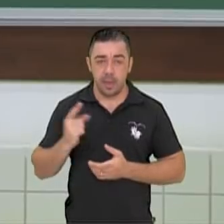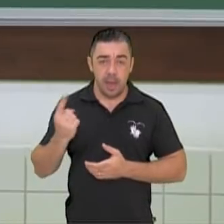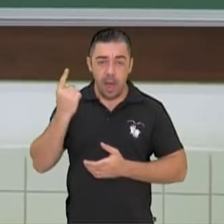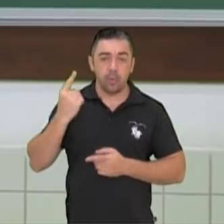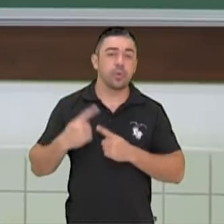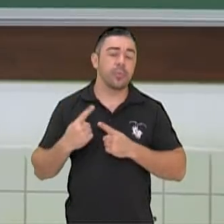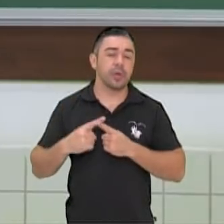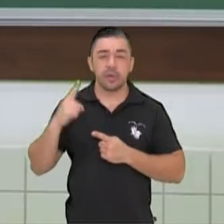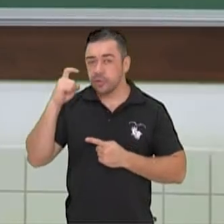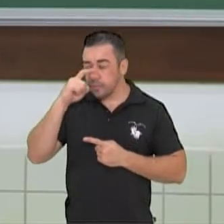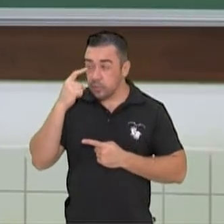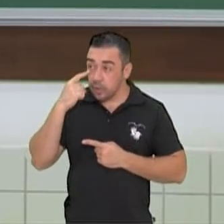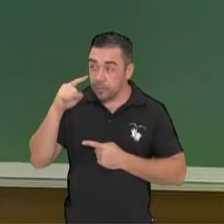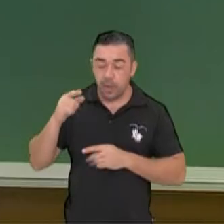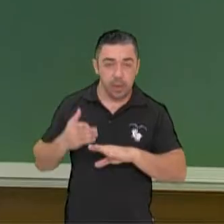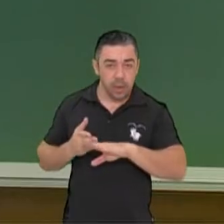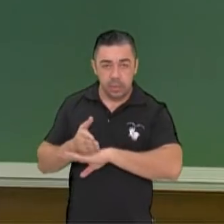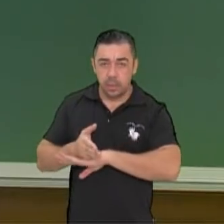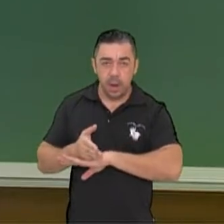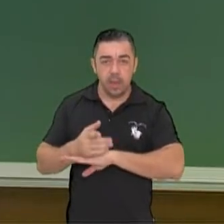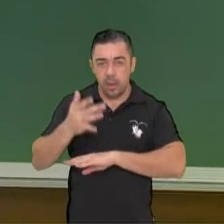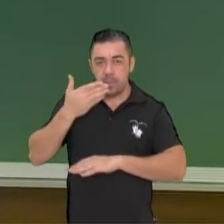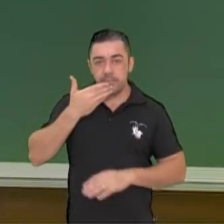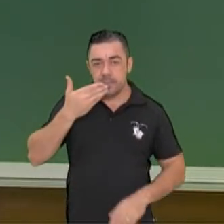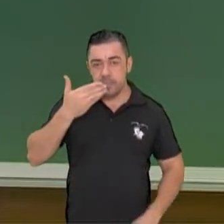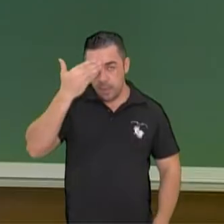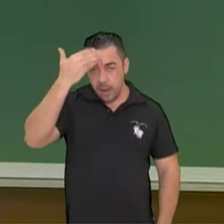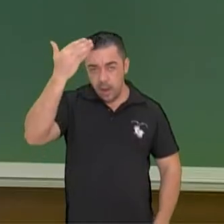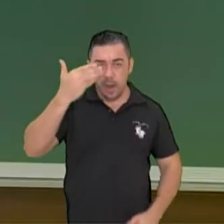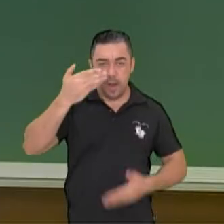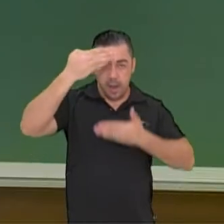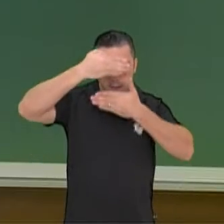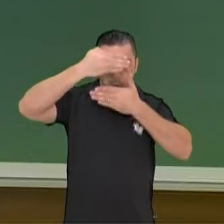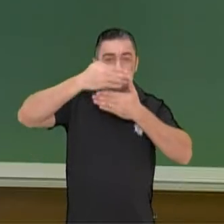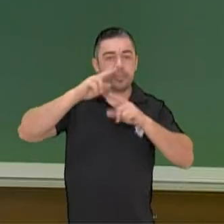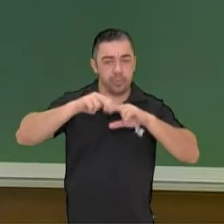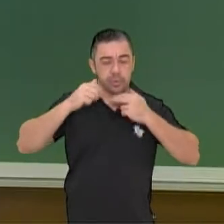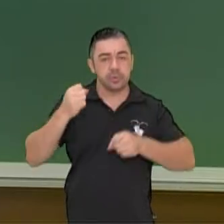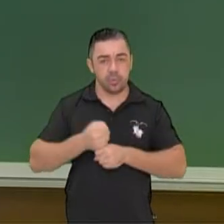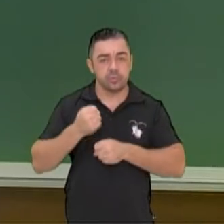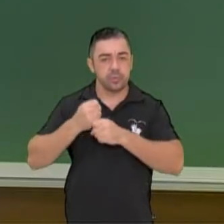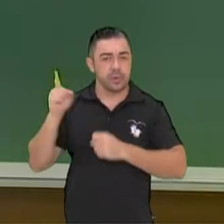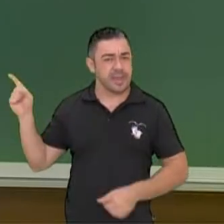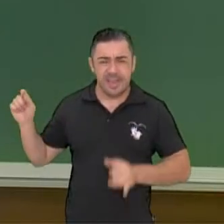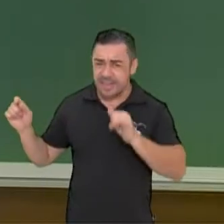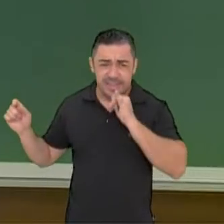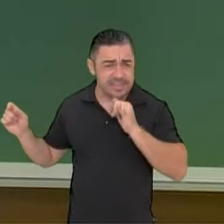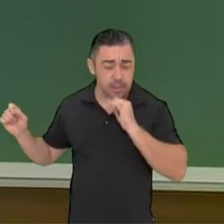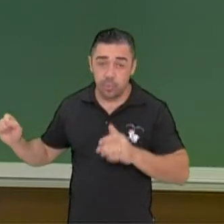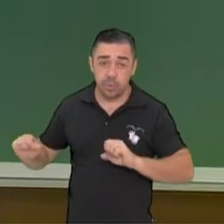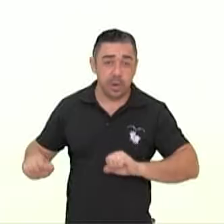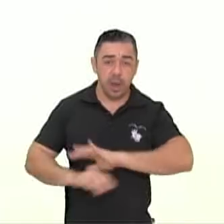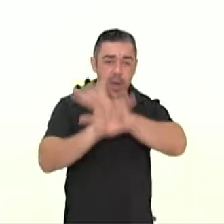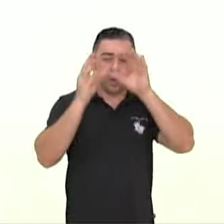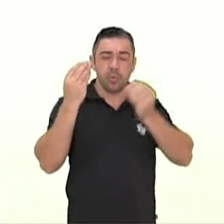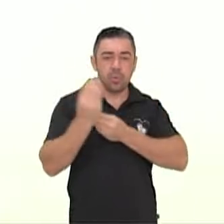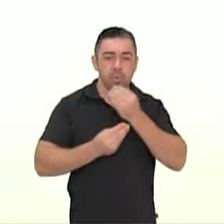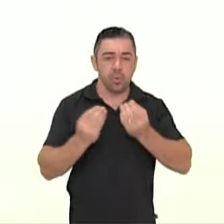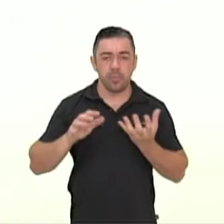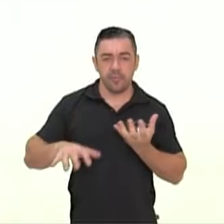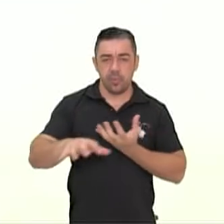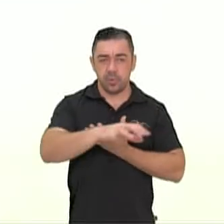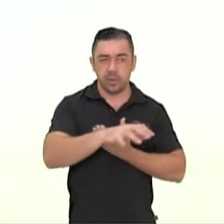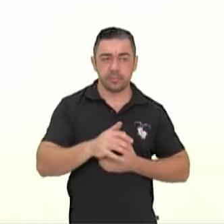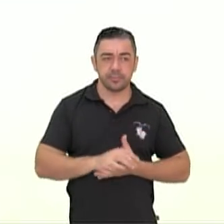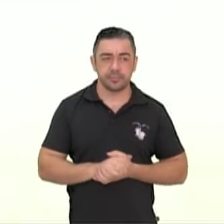para dificultar a invasão desses povos árabes. E por isso que ela foi construída. Aqui um exemplo claro de como que era o sistema